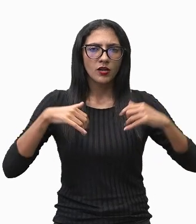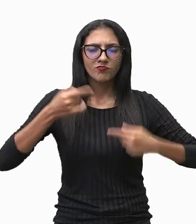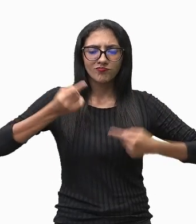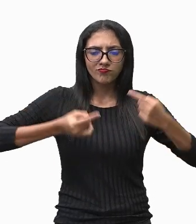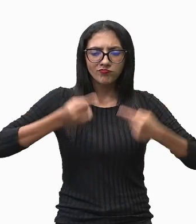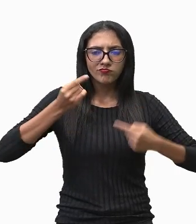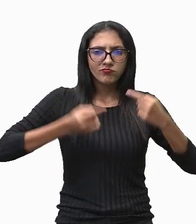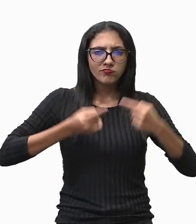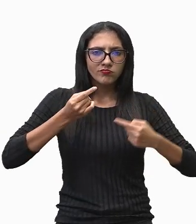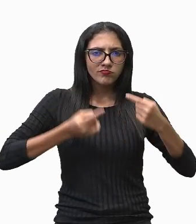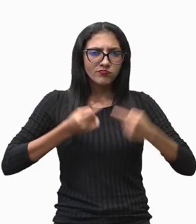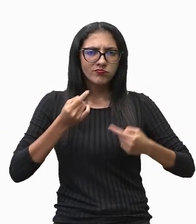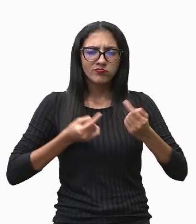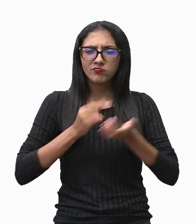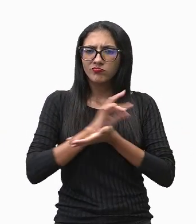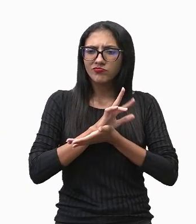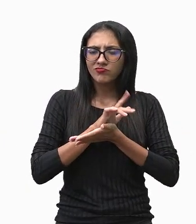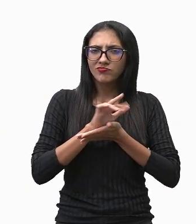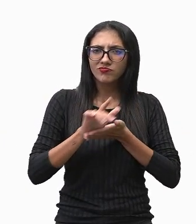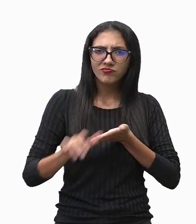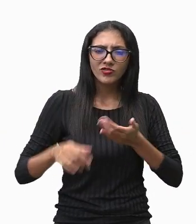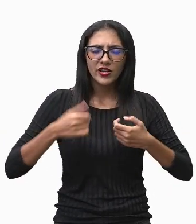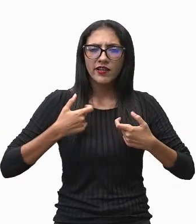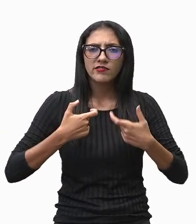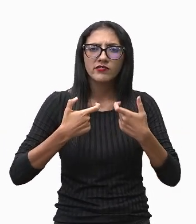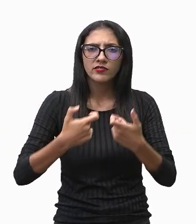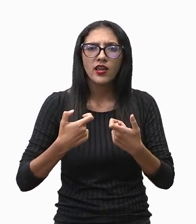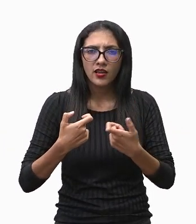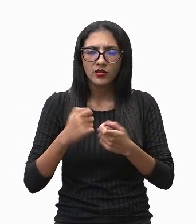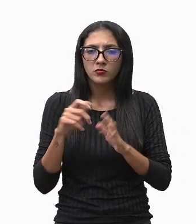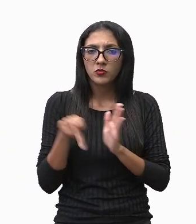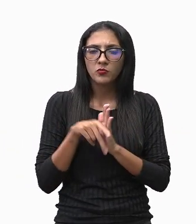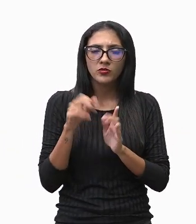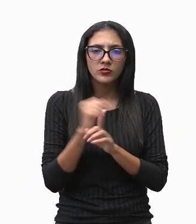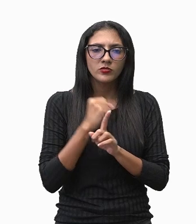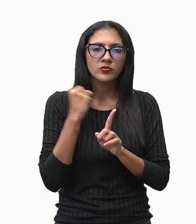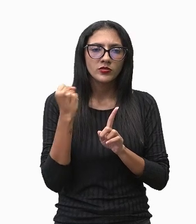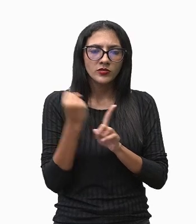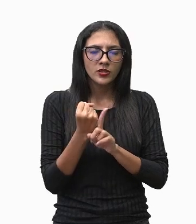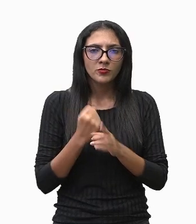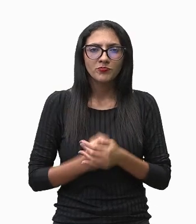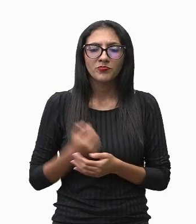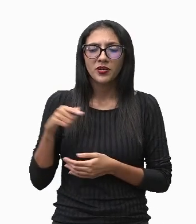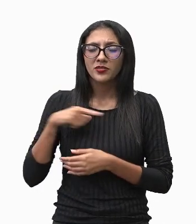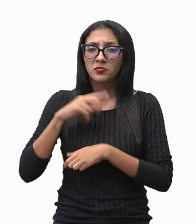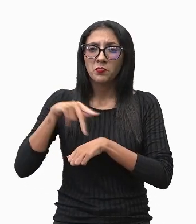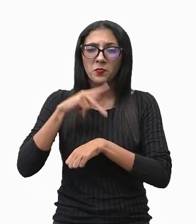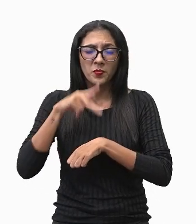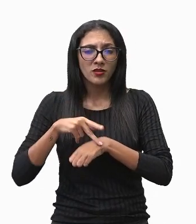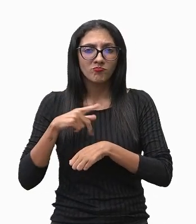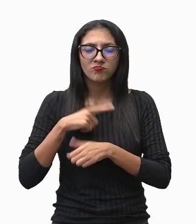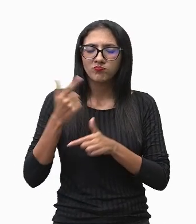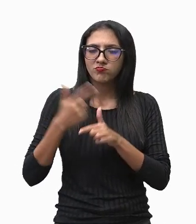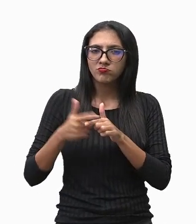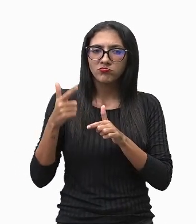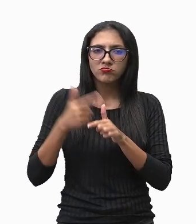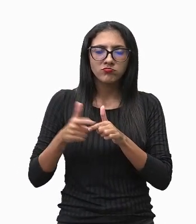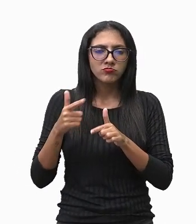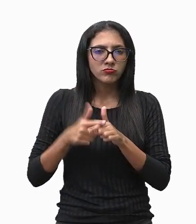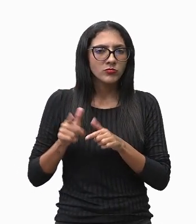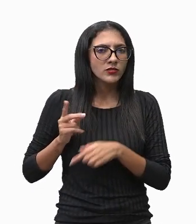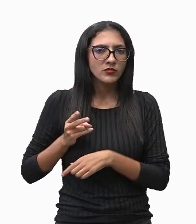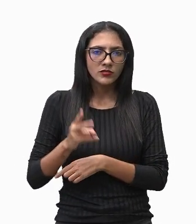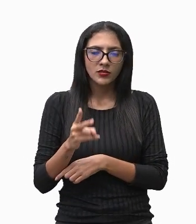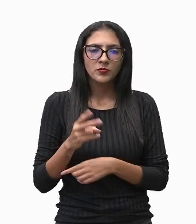enfrentam em vários conflitos civis lá no Iraque, mergulhando o país em uma sangrenta guerra civil como ainda